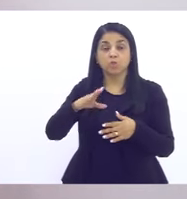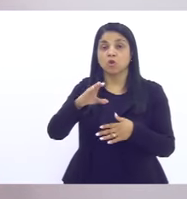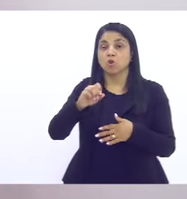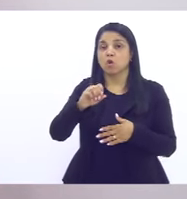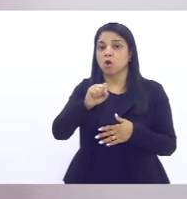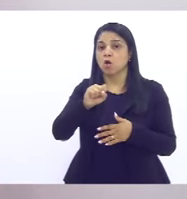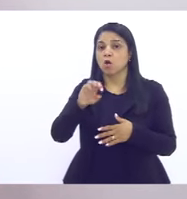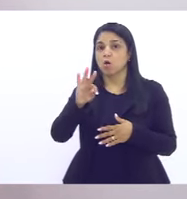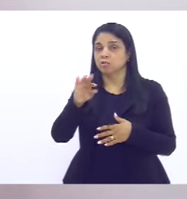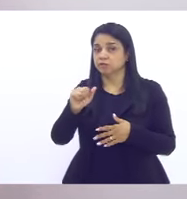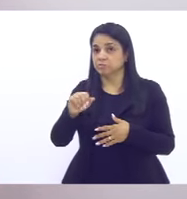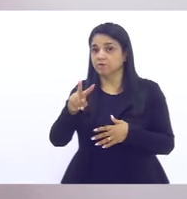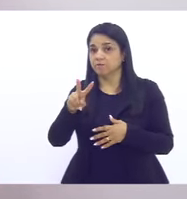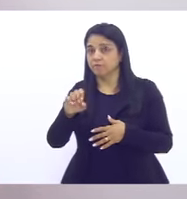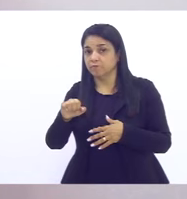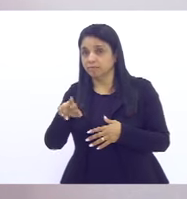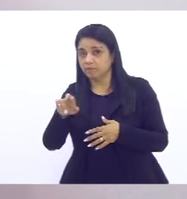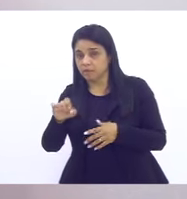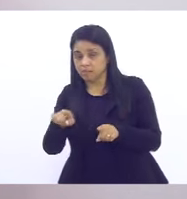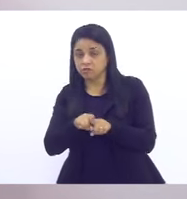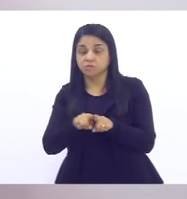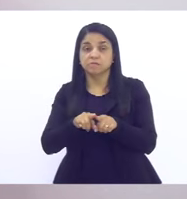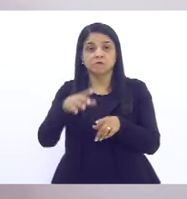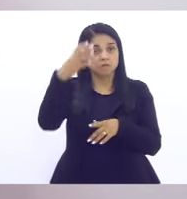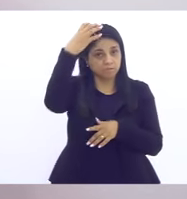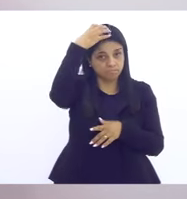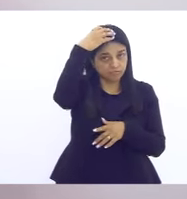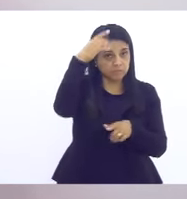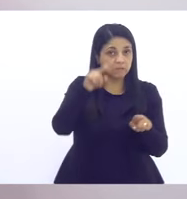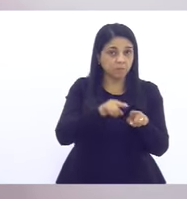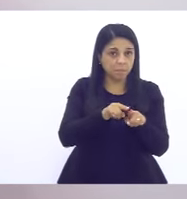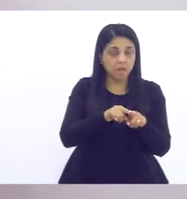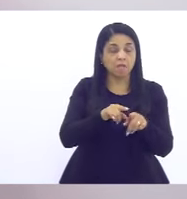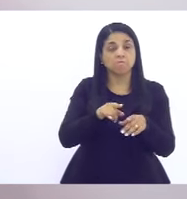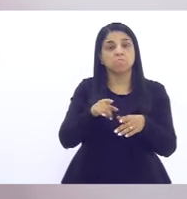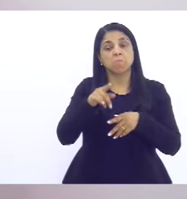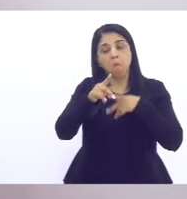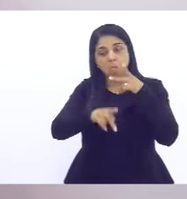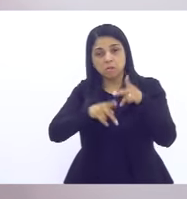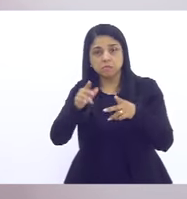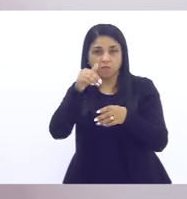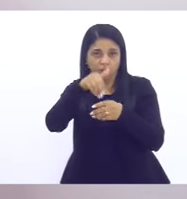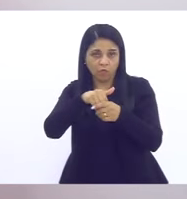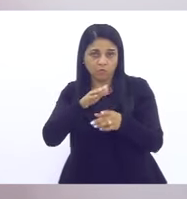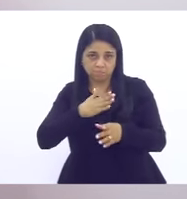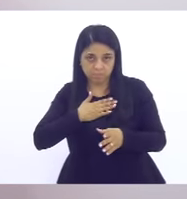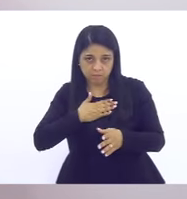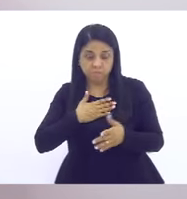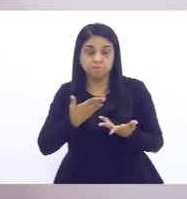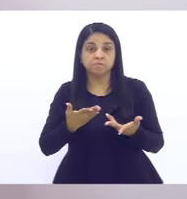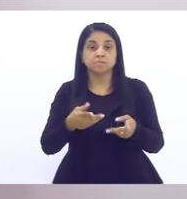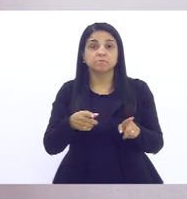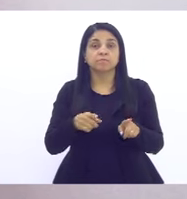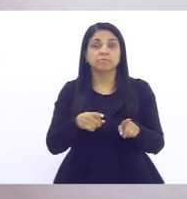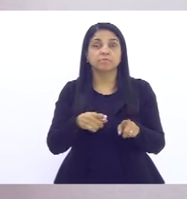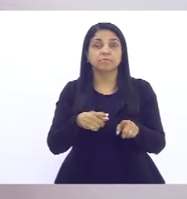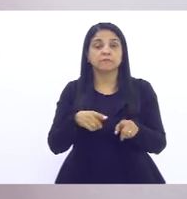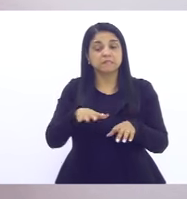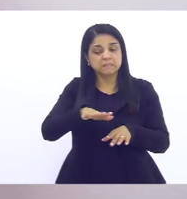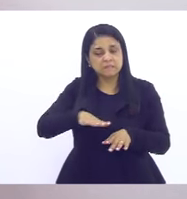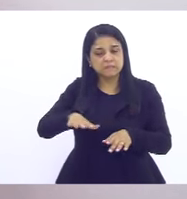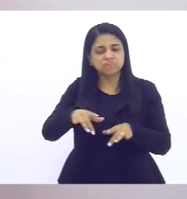cidade de Angra dos Reis, mas tenho base eleitoral também no Noroeste e Norte Fluminense, e essa região